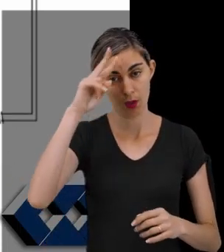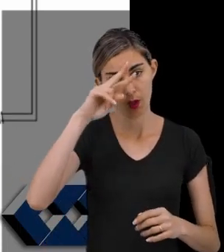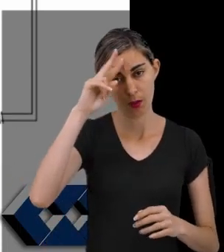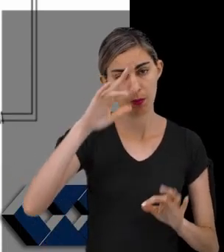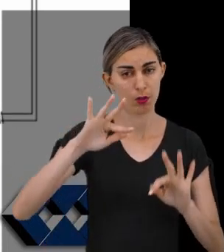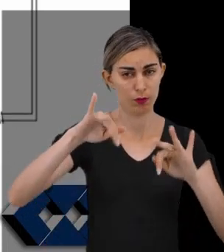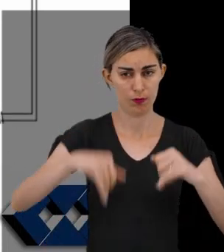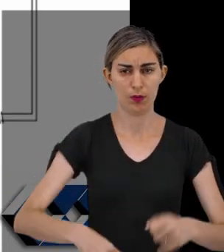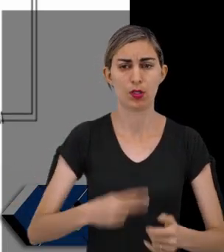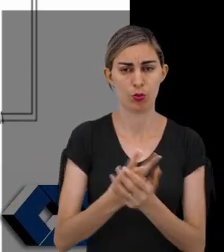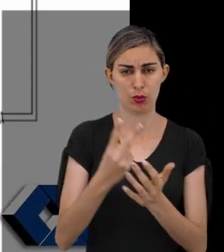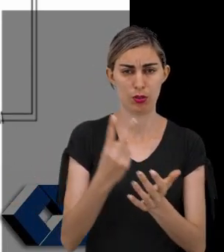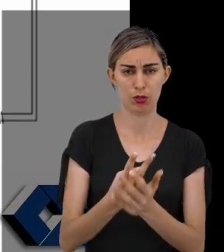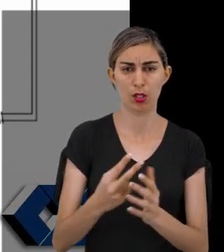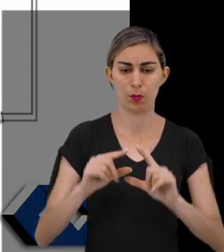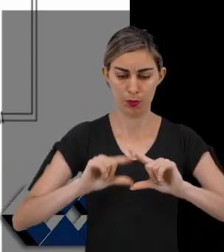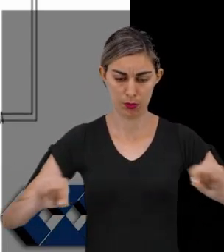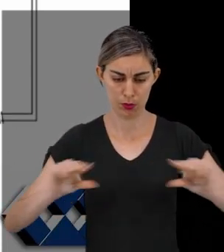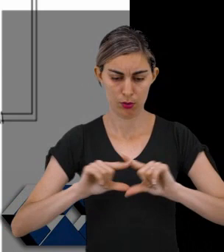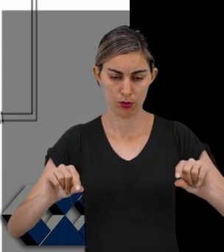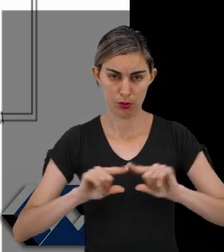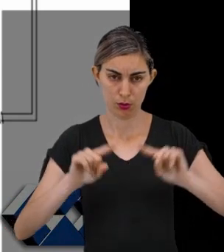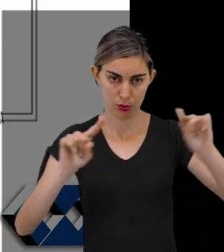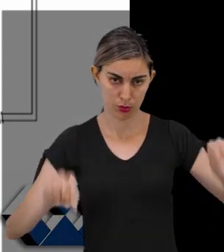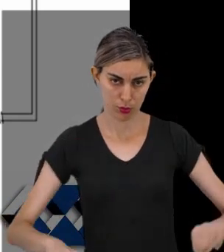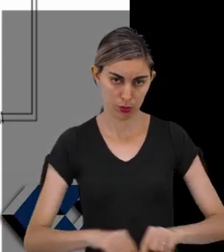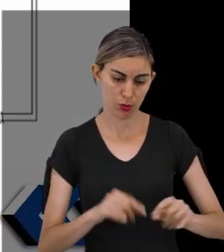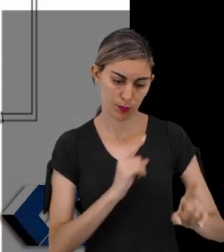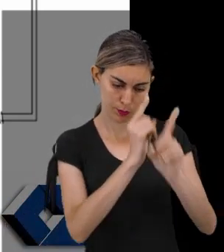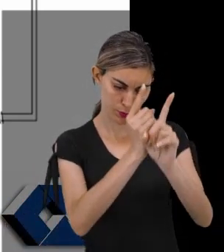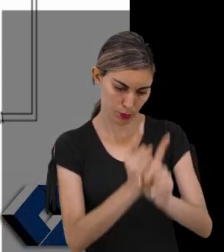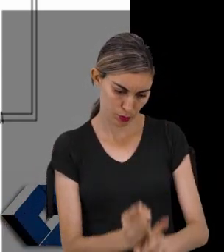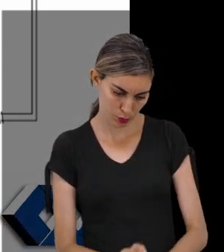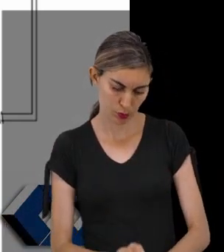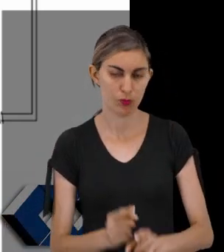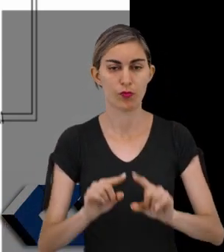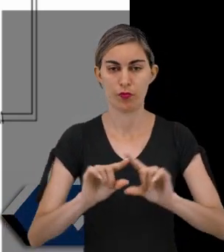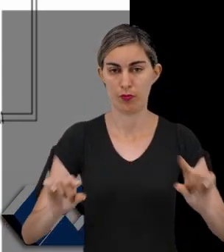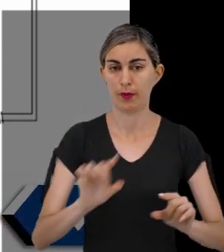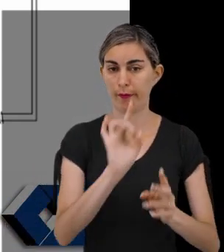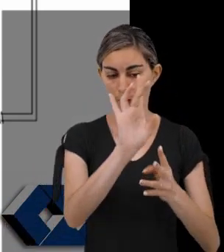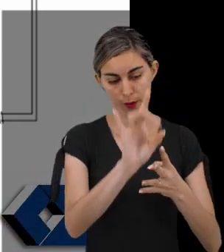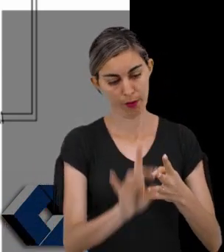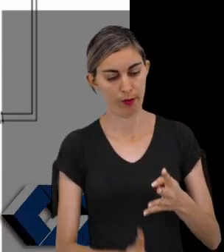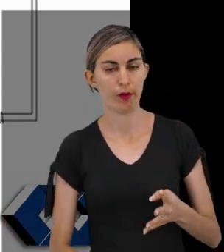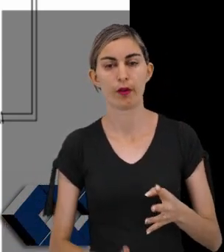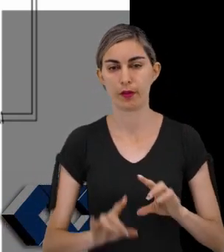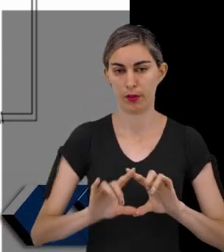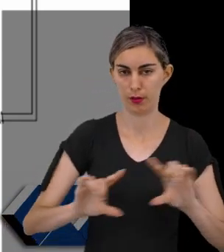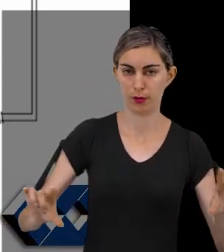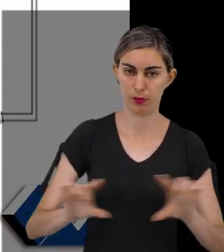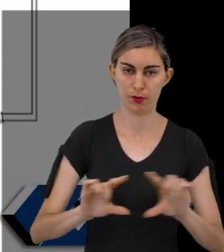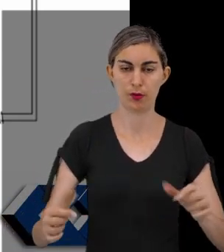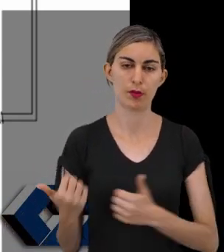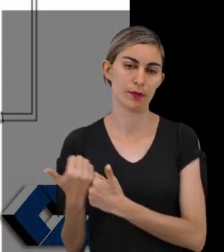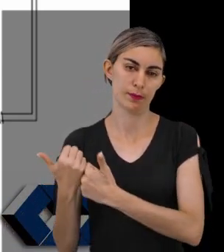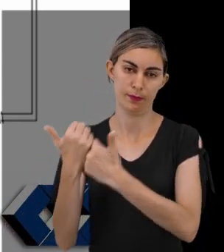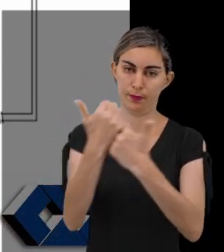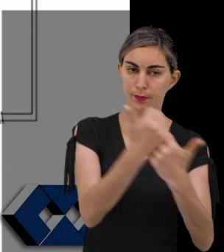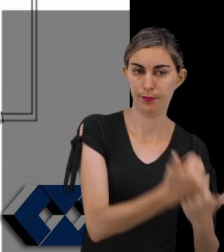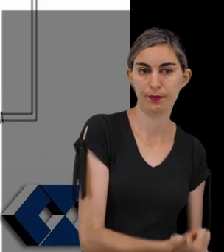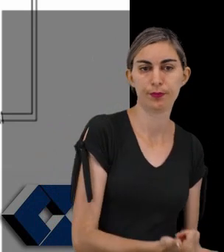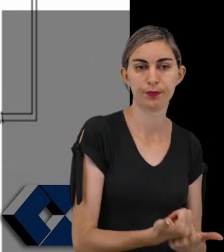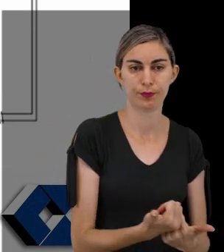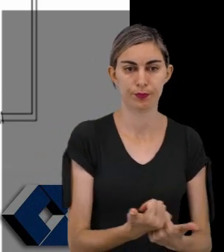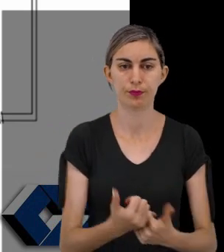lembrando aqui no final, sempre colocar a legenda, né, da identificação ali de cada um dessas